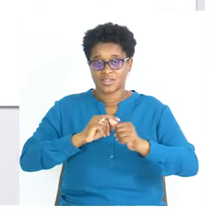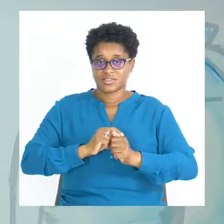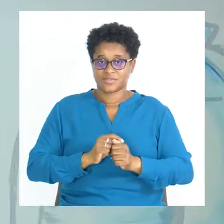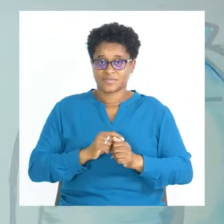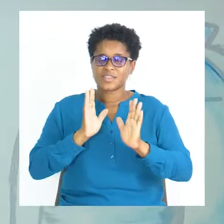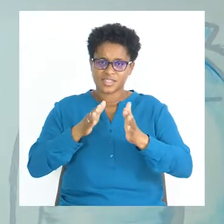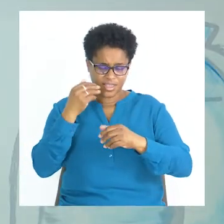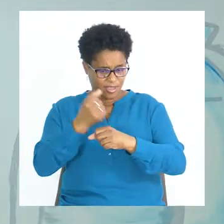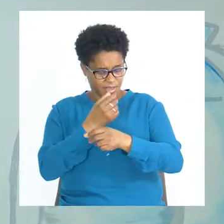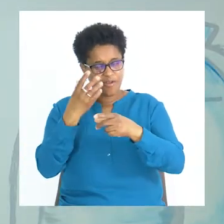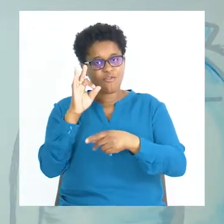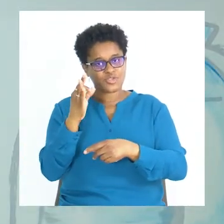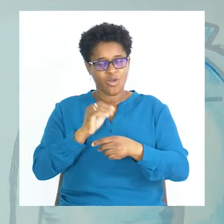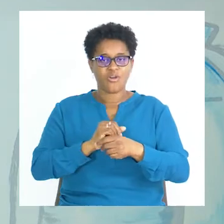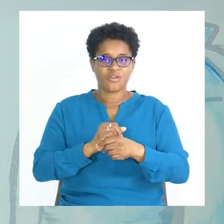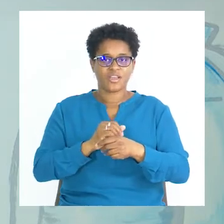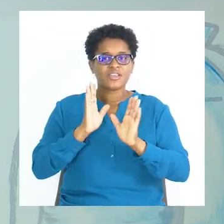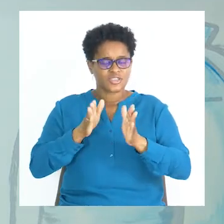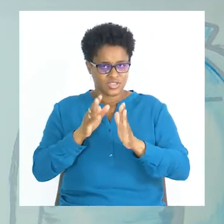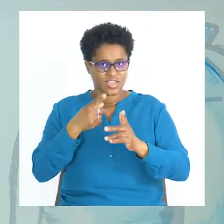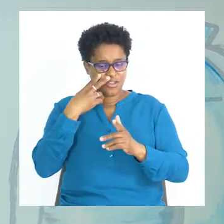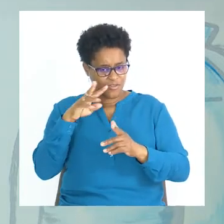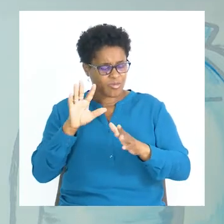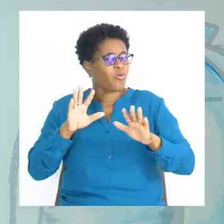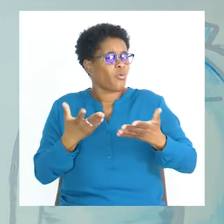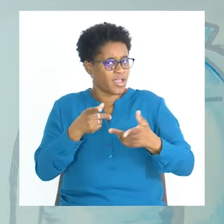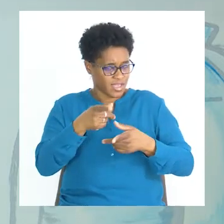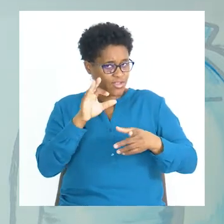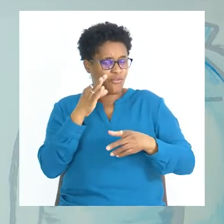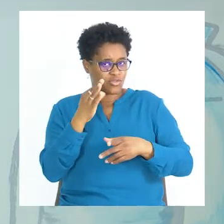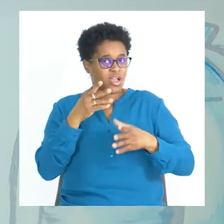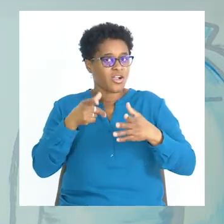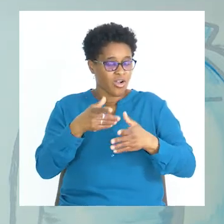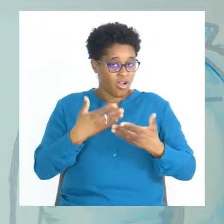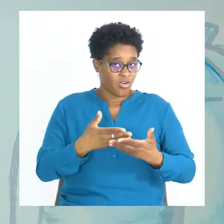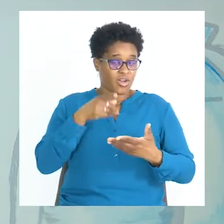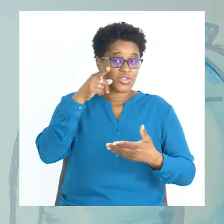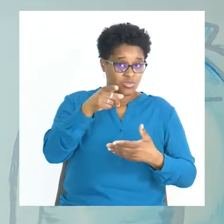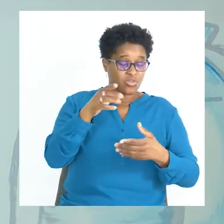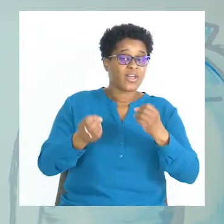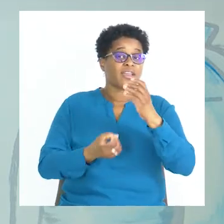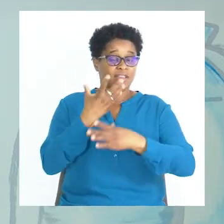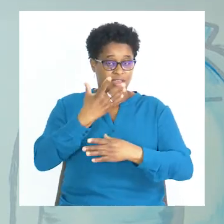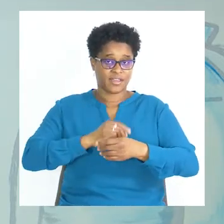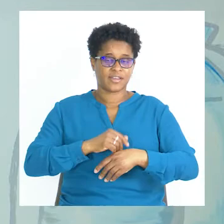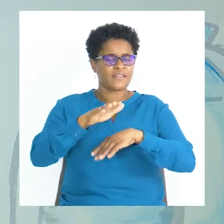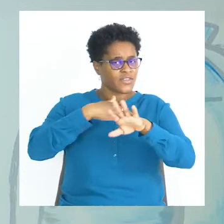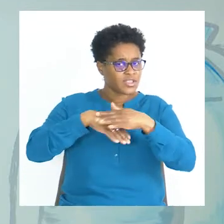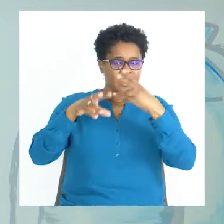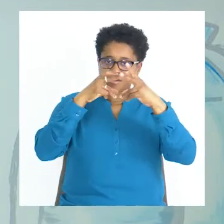linguagem. Já trabalhamos as funções? Já vimos quais são essas funções? Agora é a tua vez de criar,